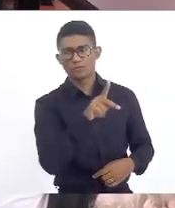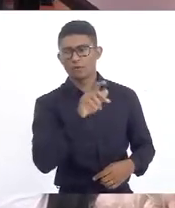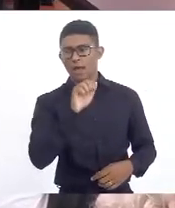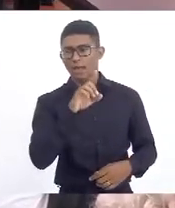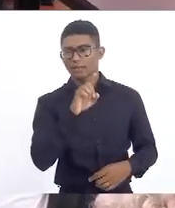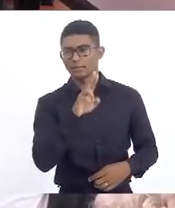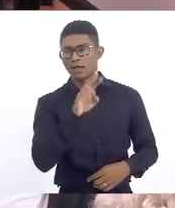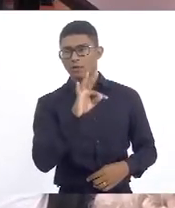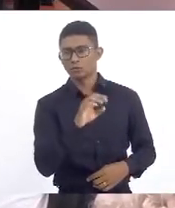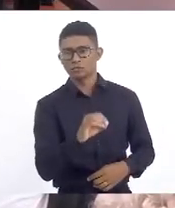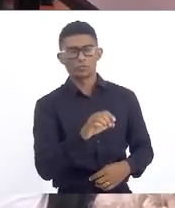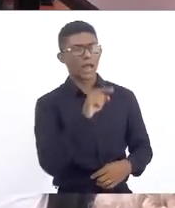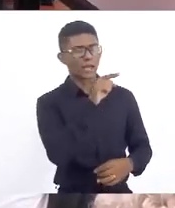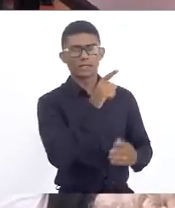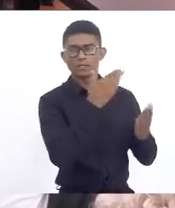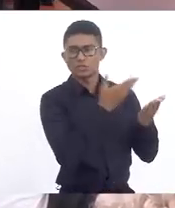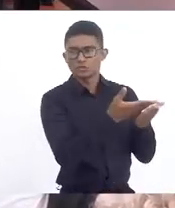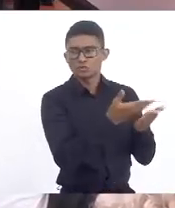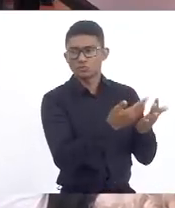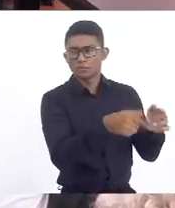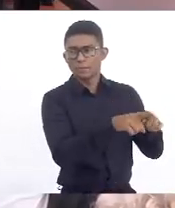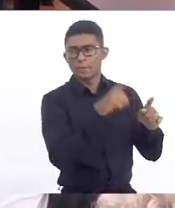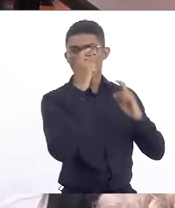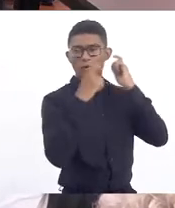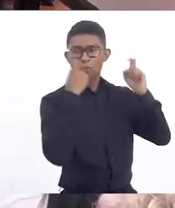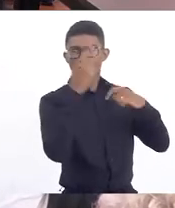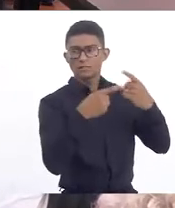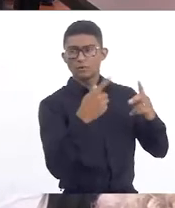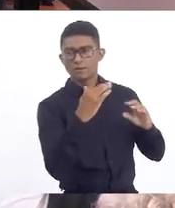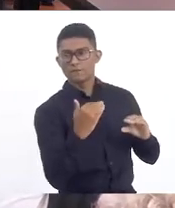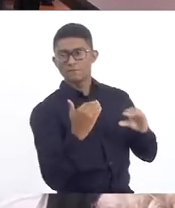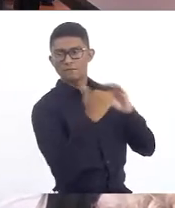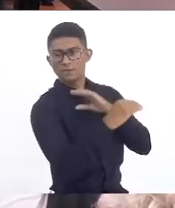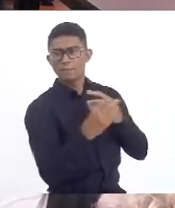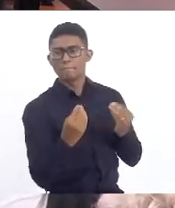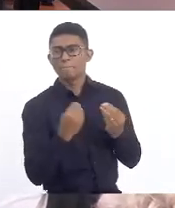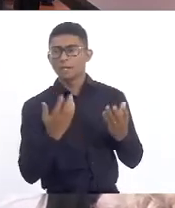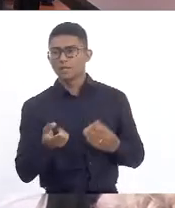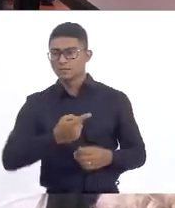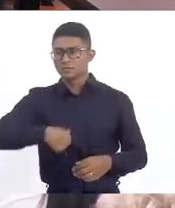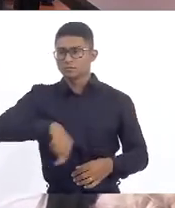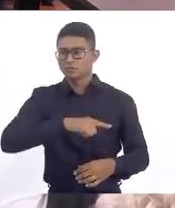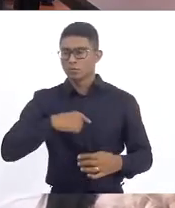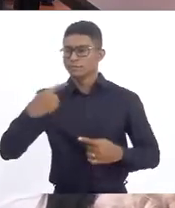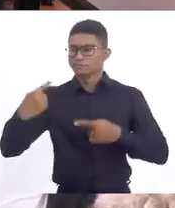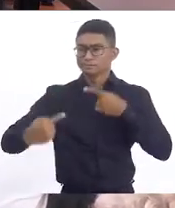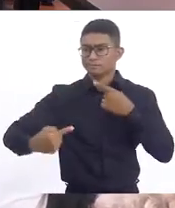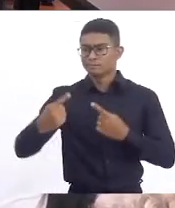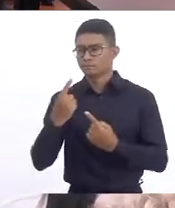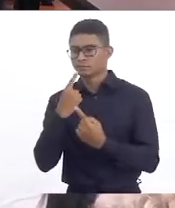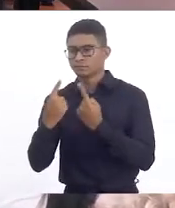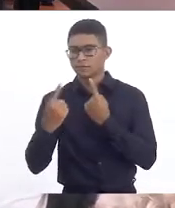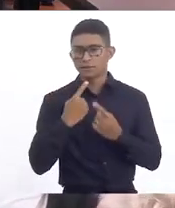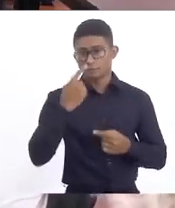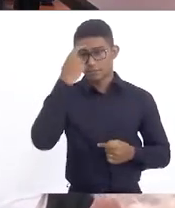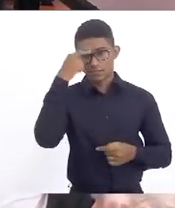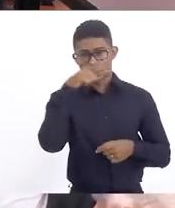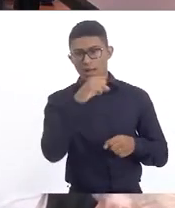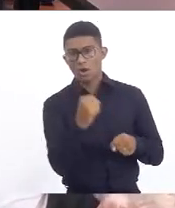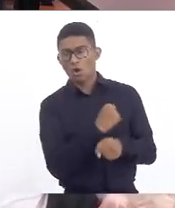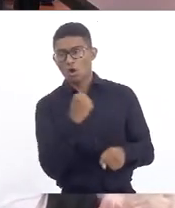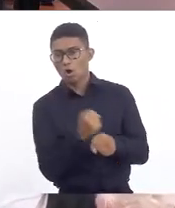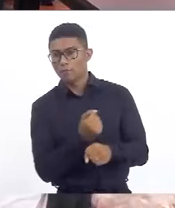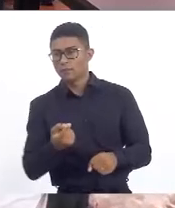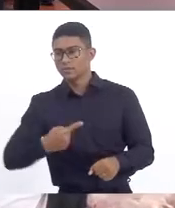as preocupações para que a gente... pondere isso, inclusive, em relação ao financiamento dessa obra. Né? Afinal